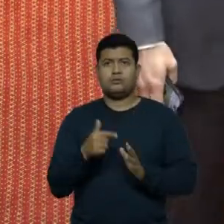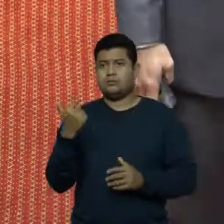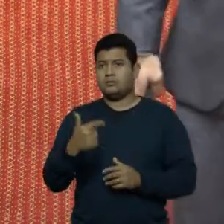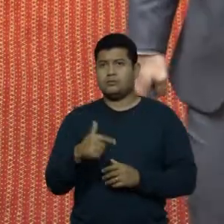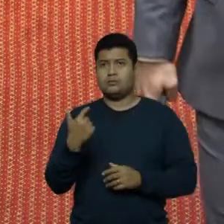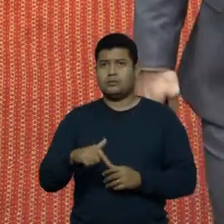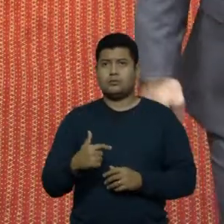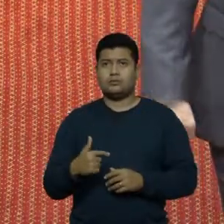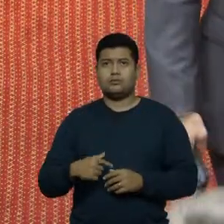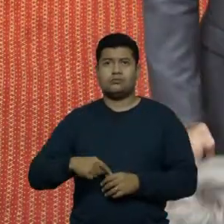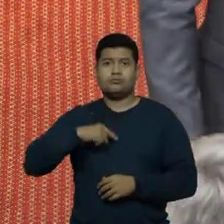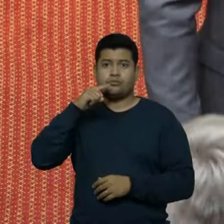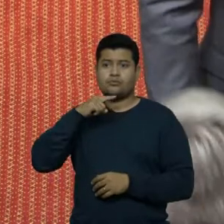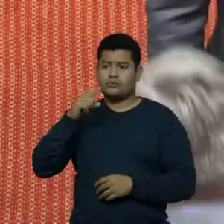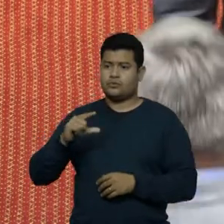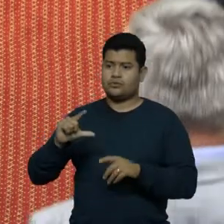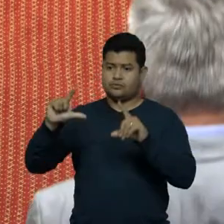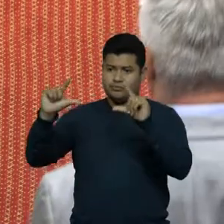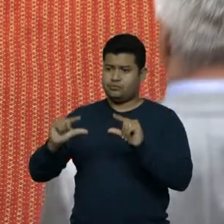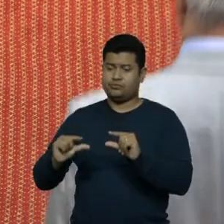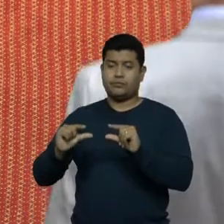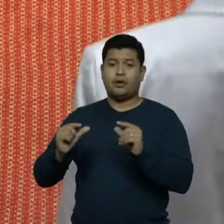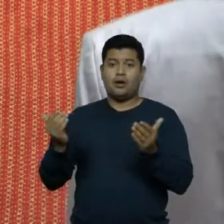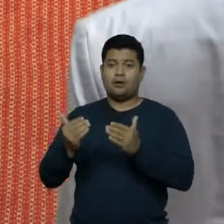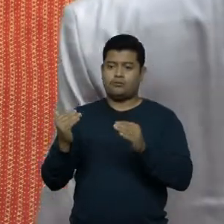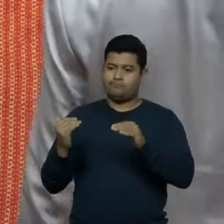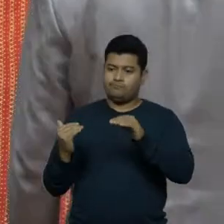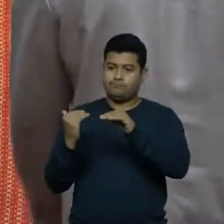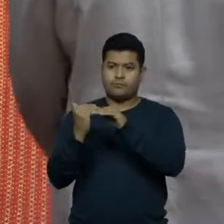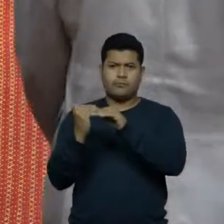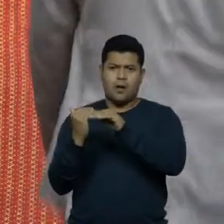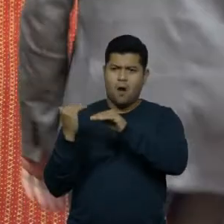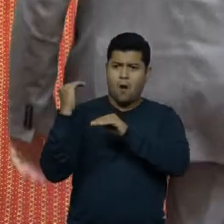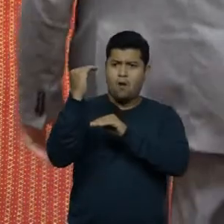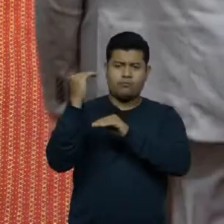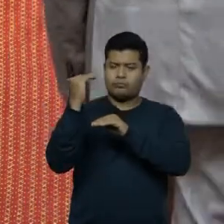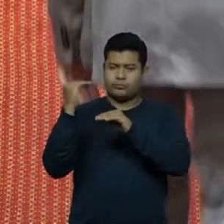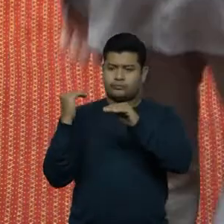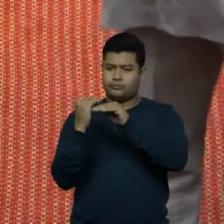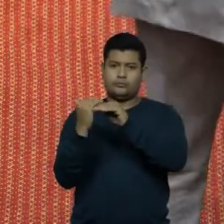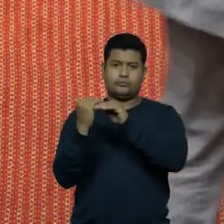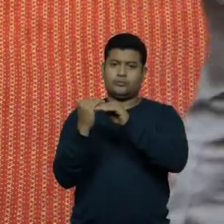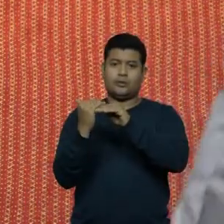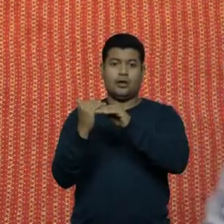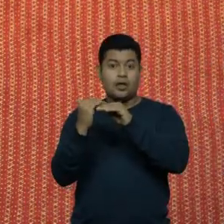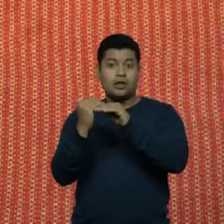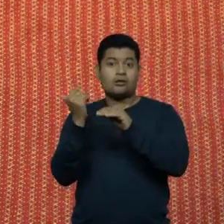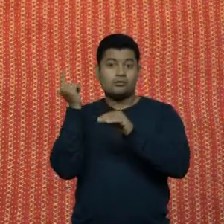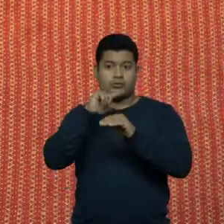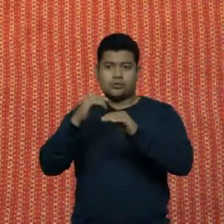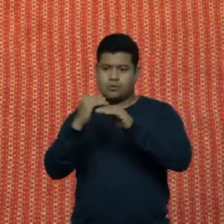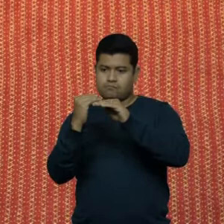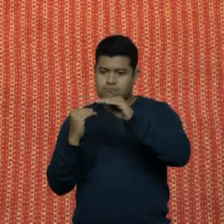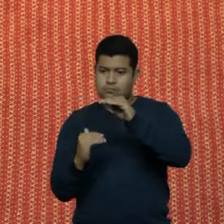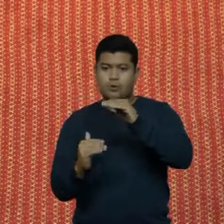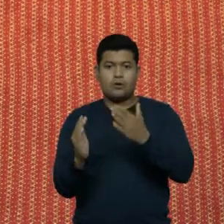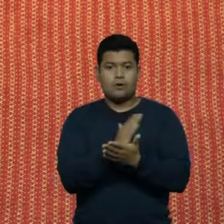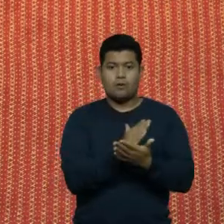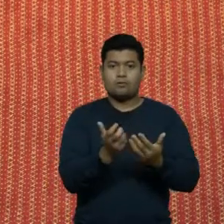não deu para baixar tá permanecendo o que deu para baixar foi abaixado o que não deu Permanece